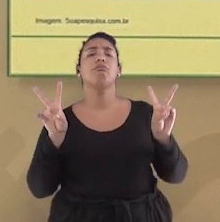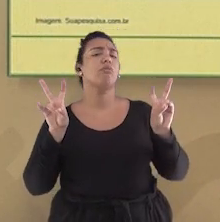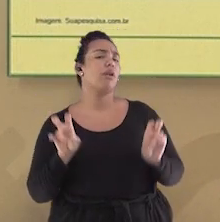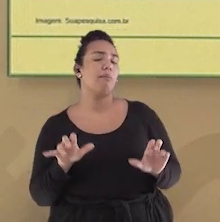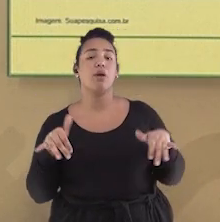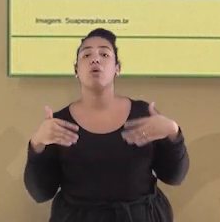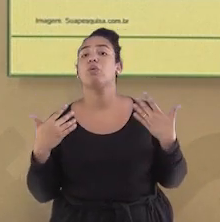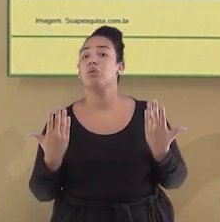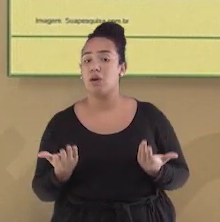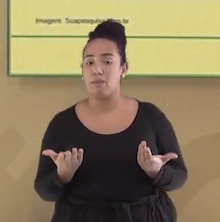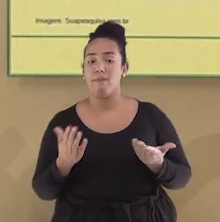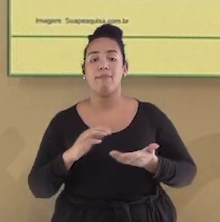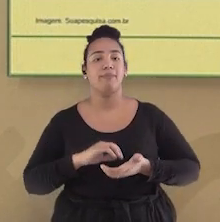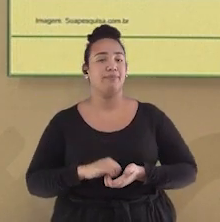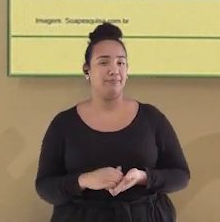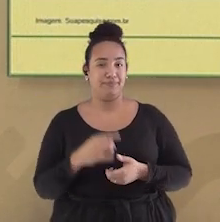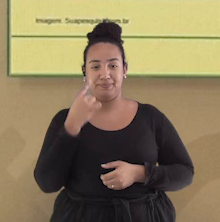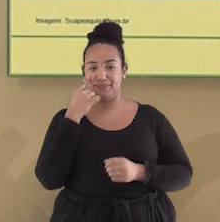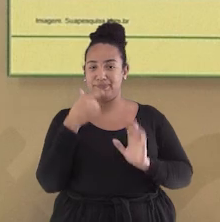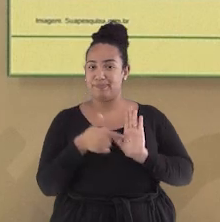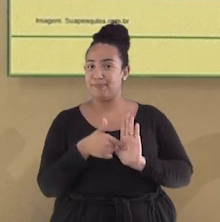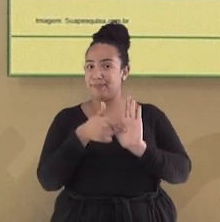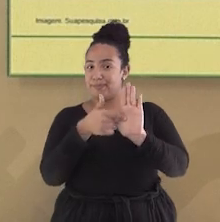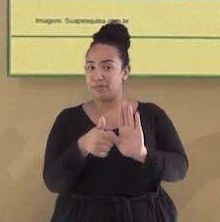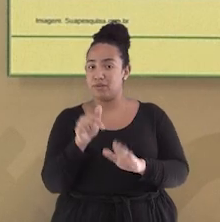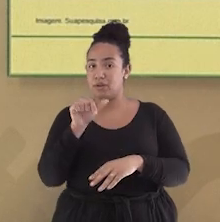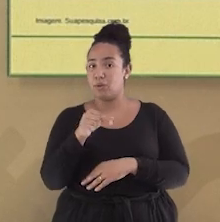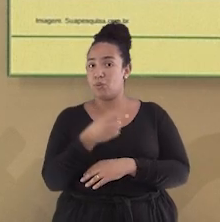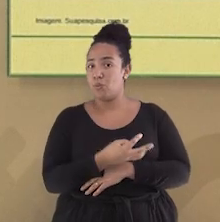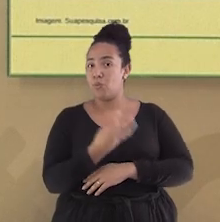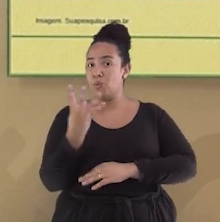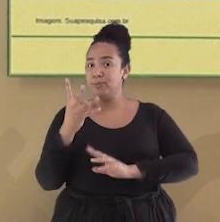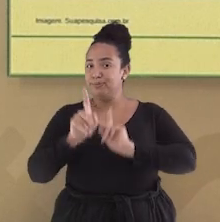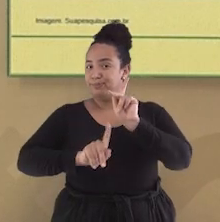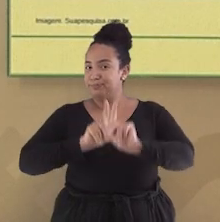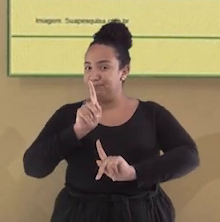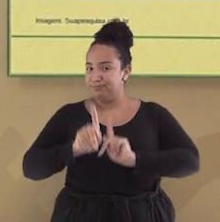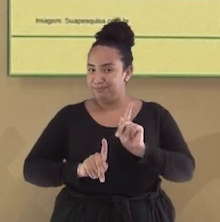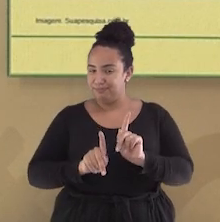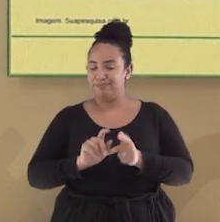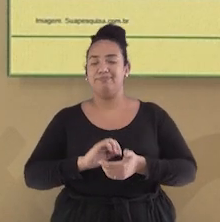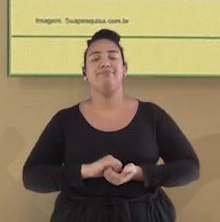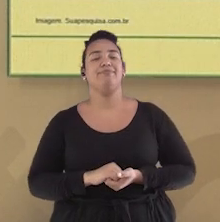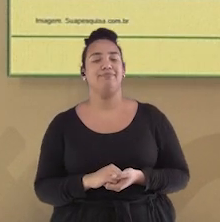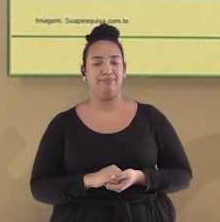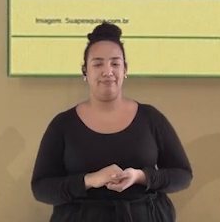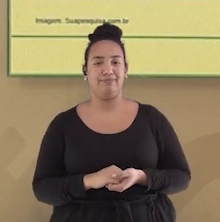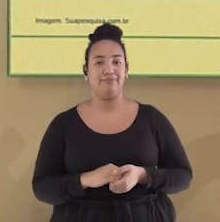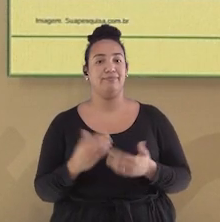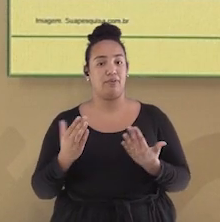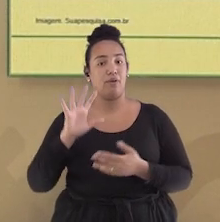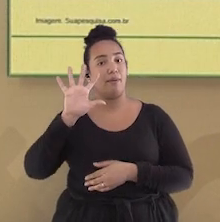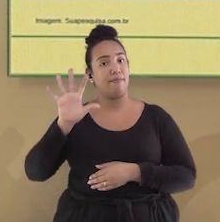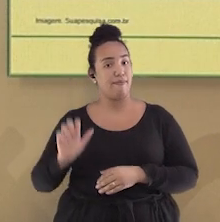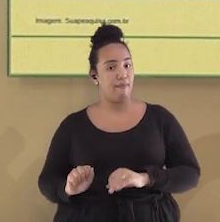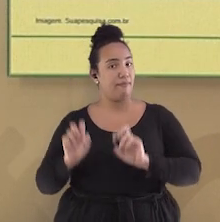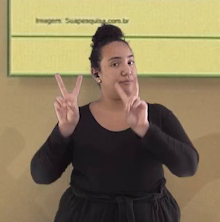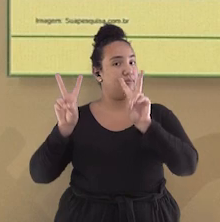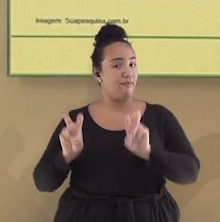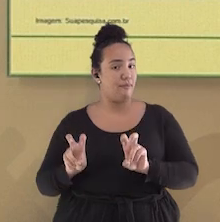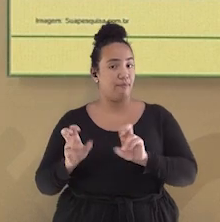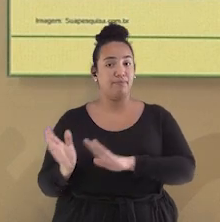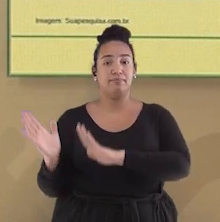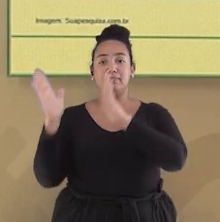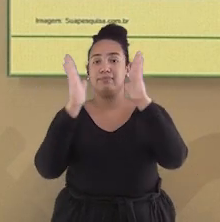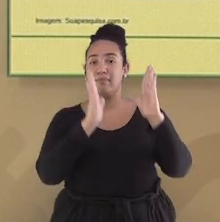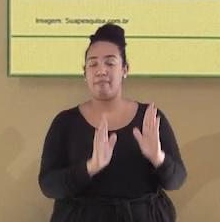temático. Qual é o tema desse mapa? Aqui mostra a quantidade da população em números. Então,